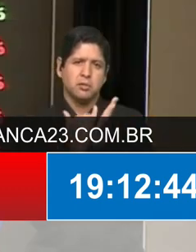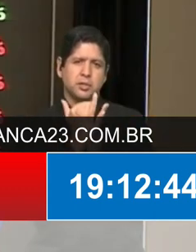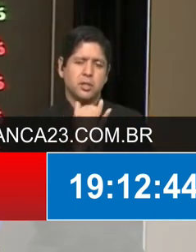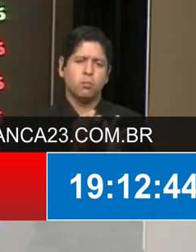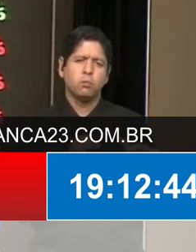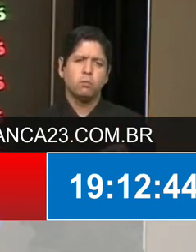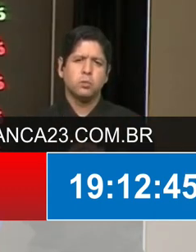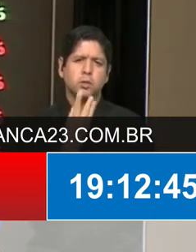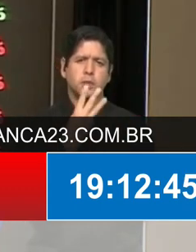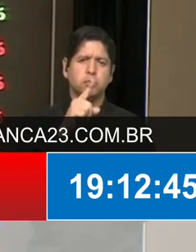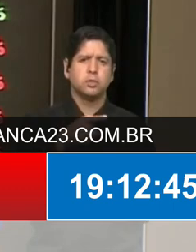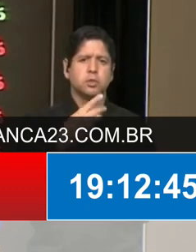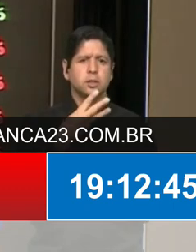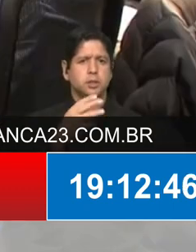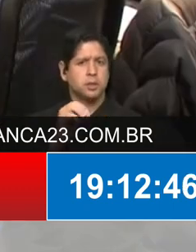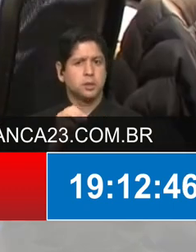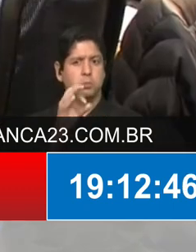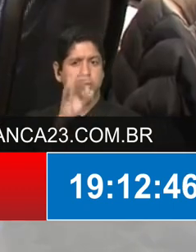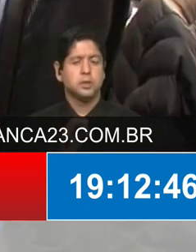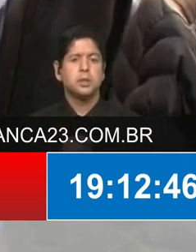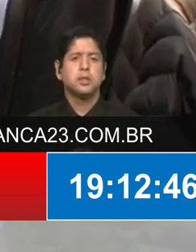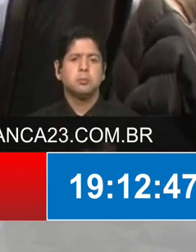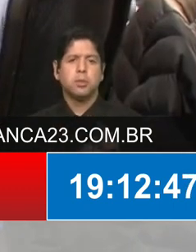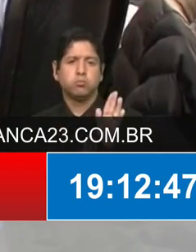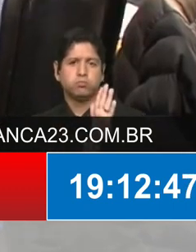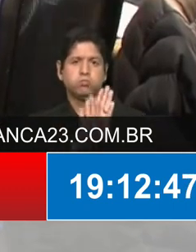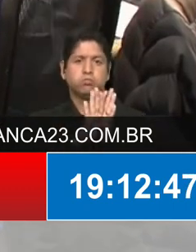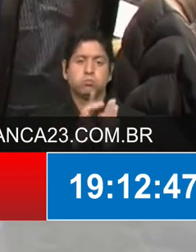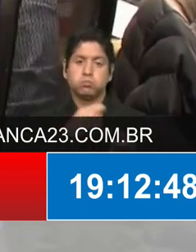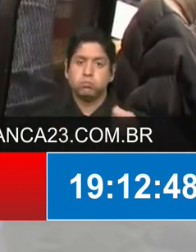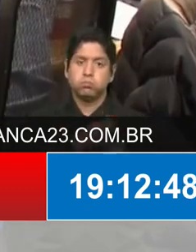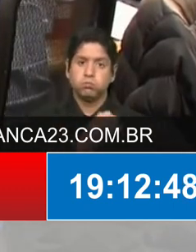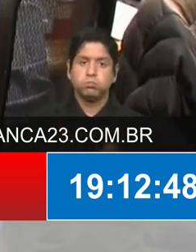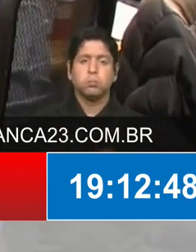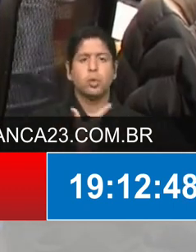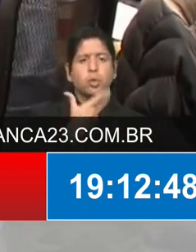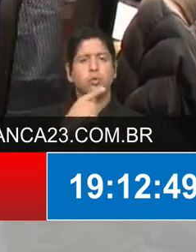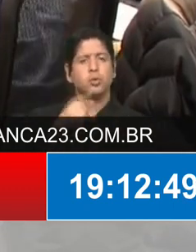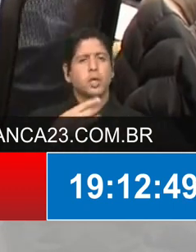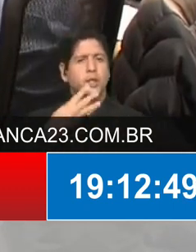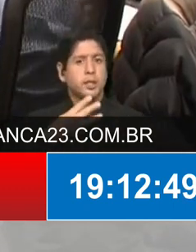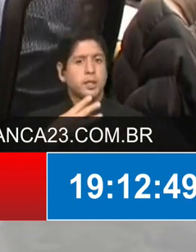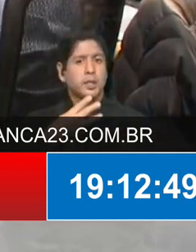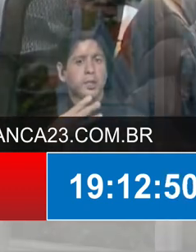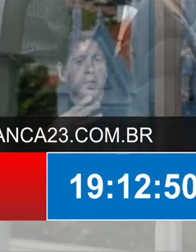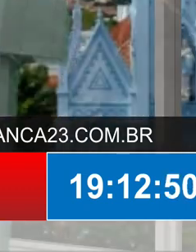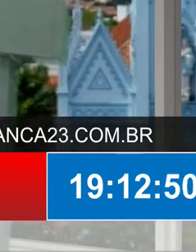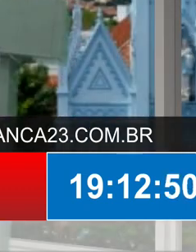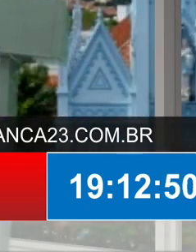projetada em 3,30% e o crescimento da economia em 2,3%.